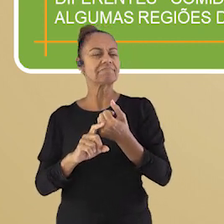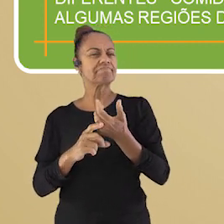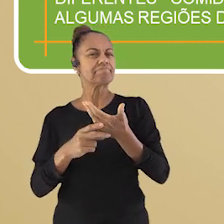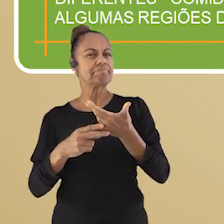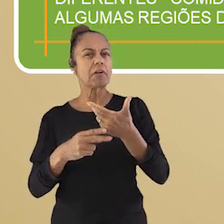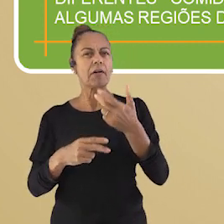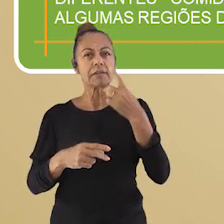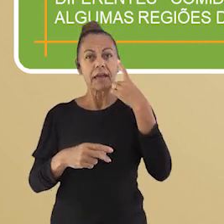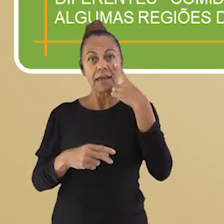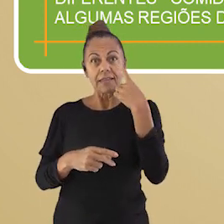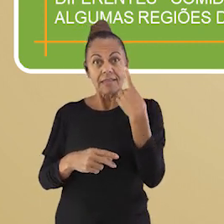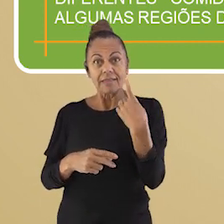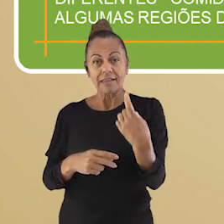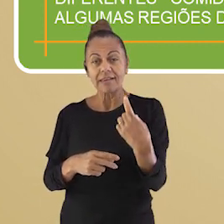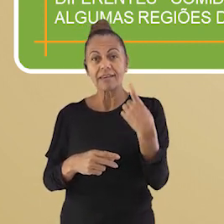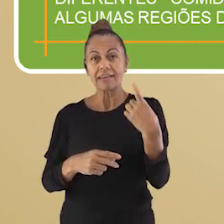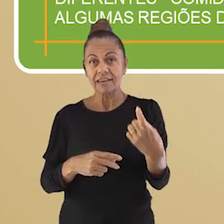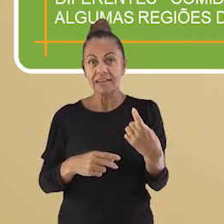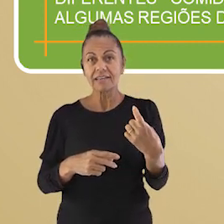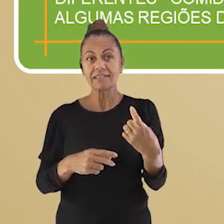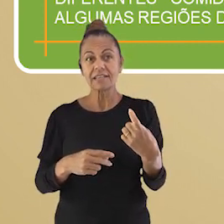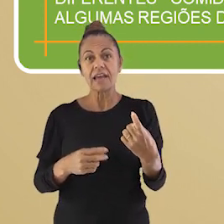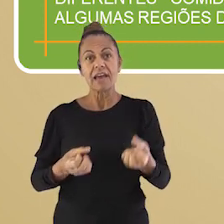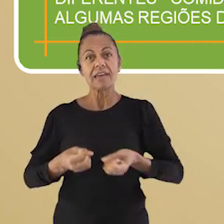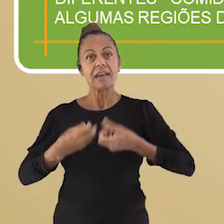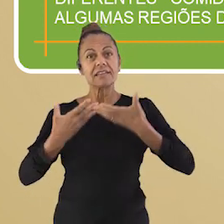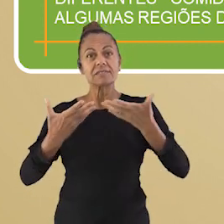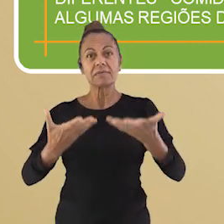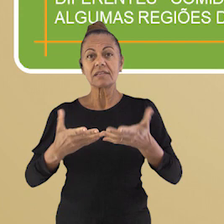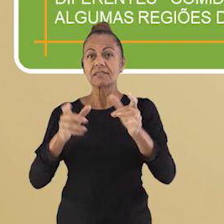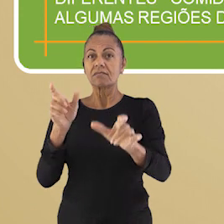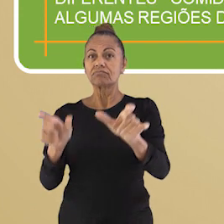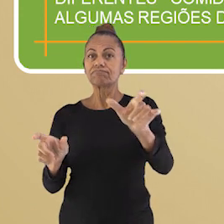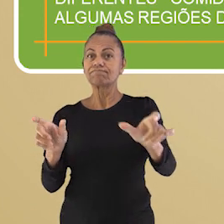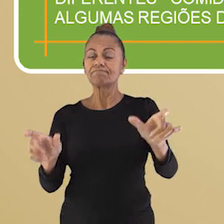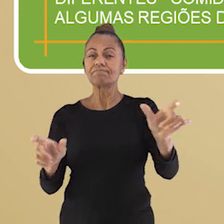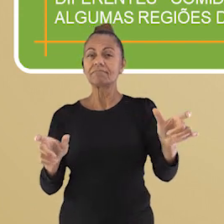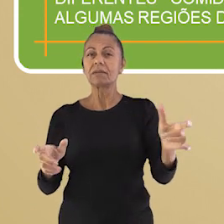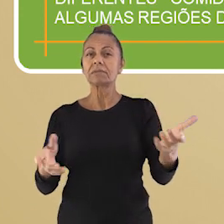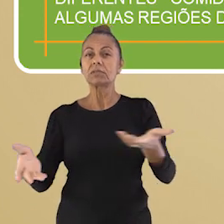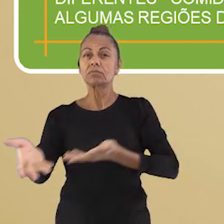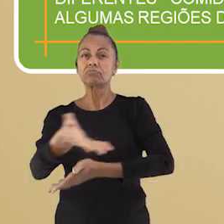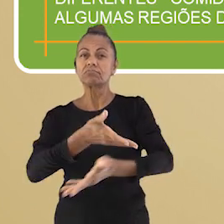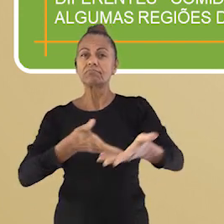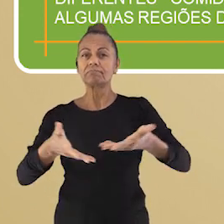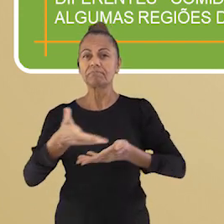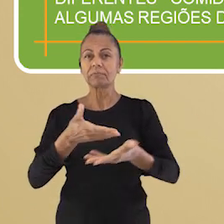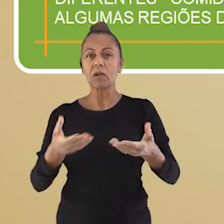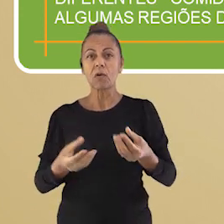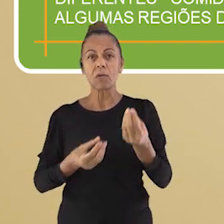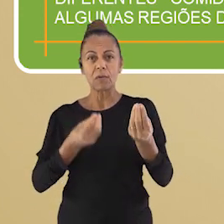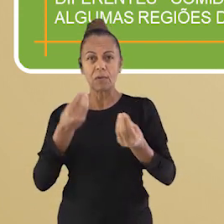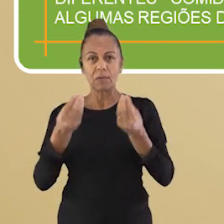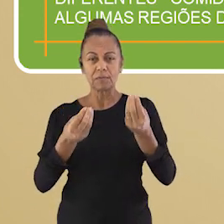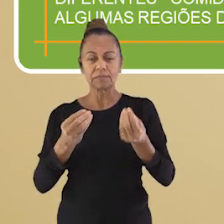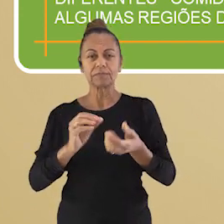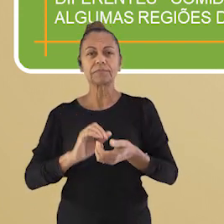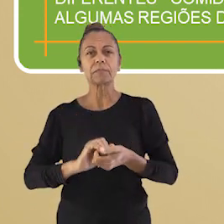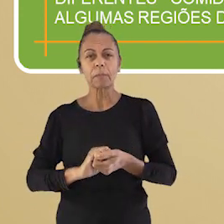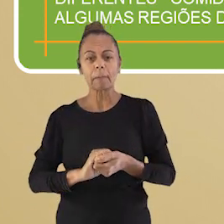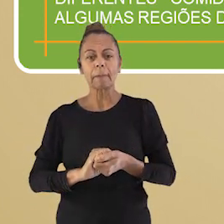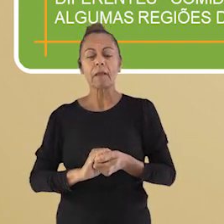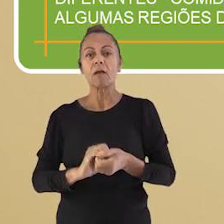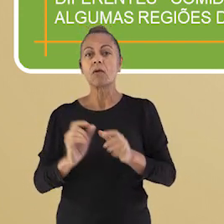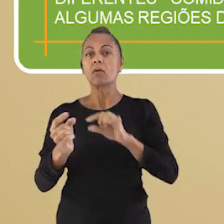dos homens sobre si mesmo e sobre o mundo que os cerca. E como objetivo da aula, destacar as